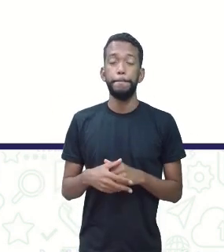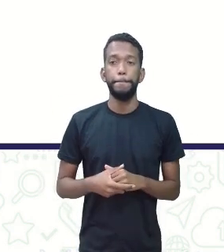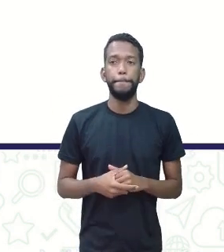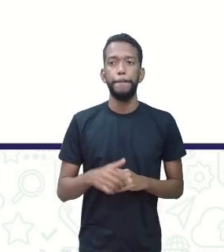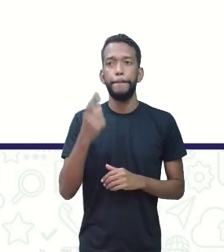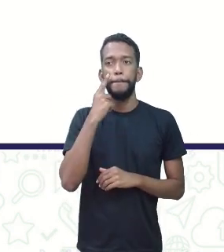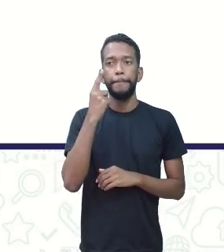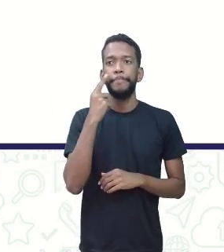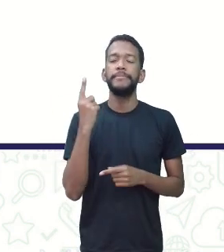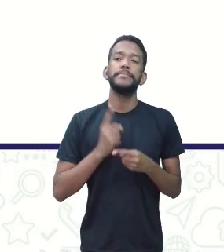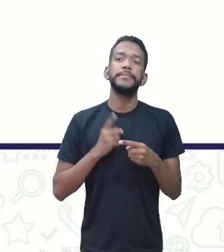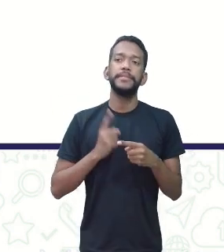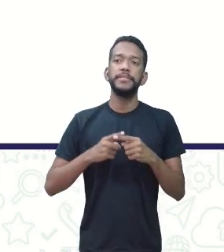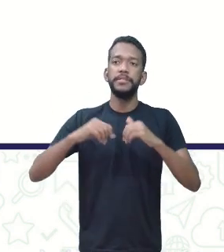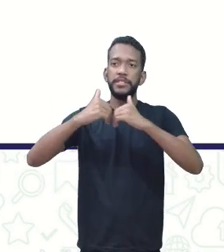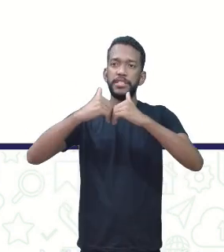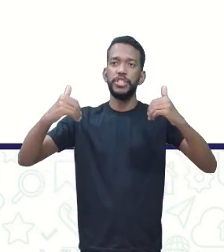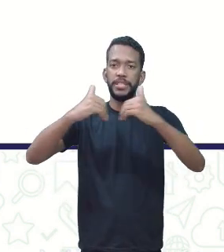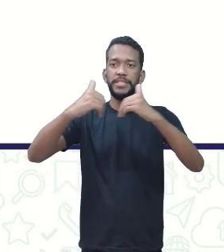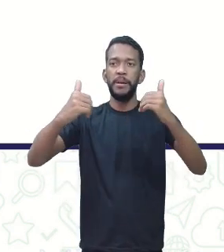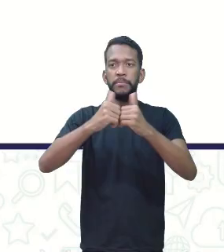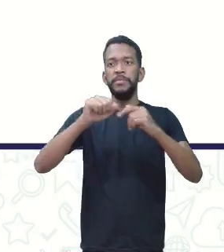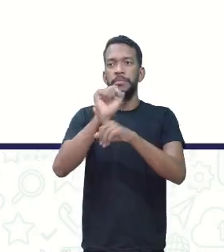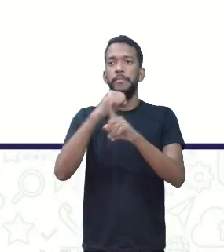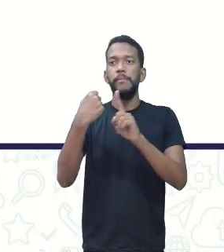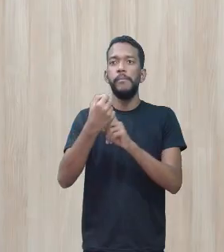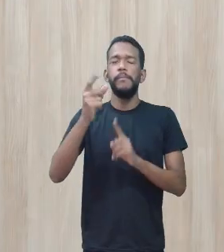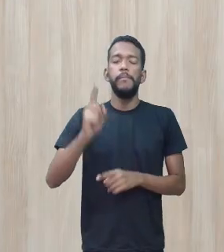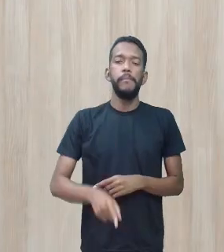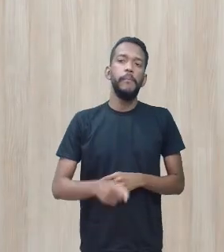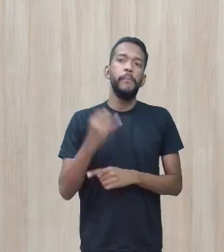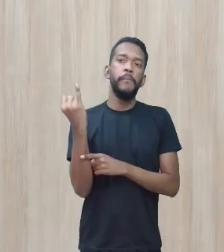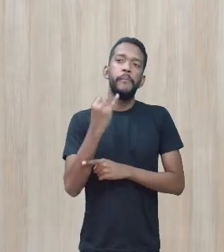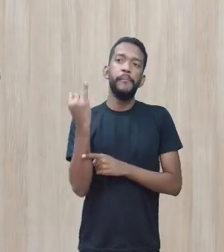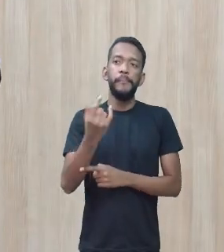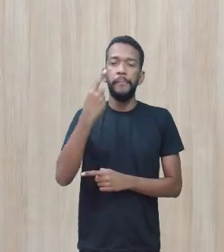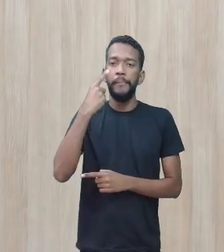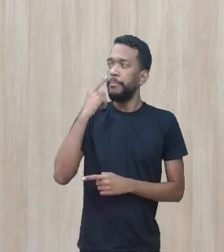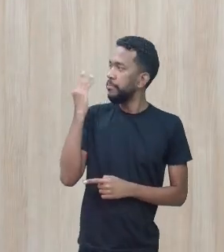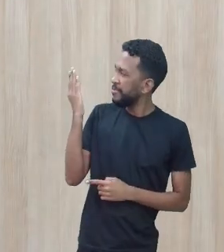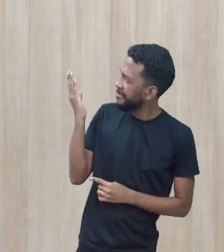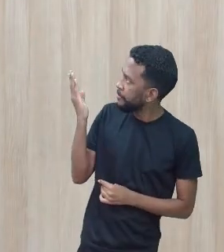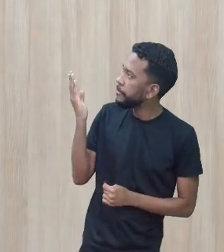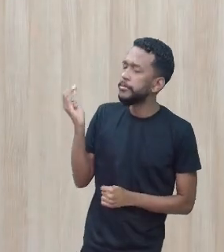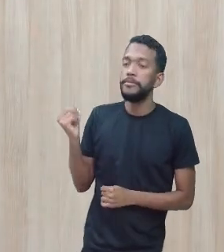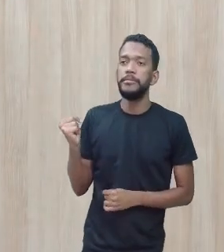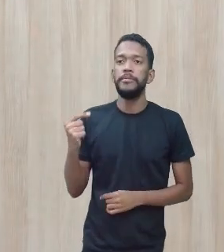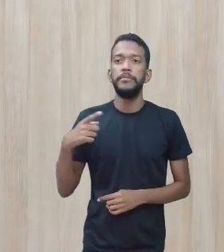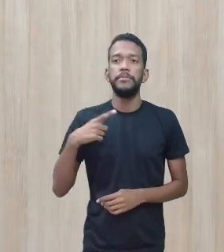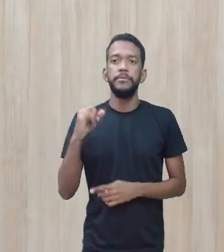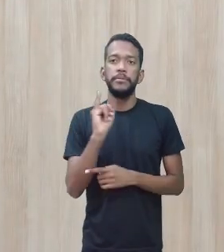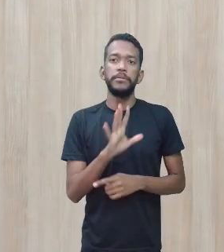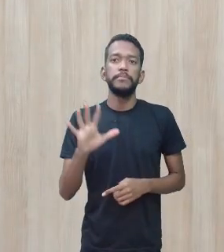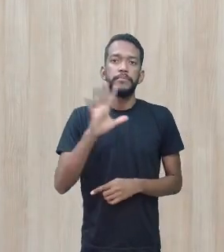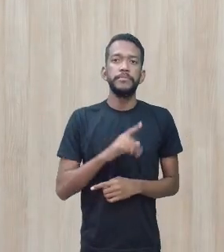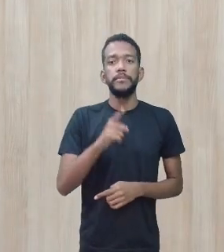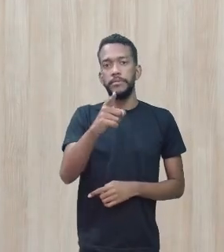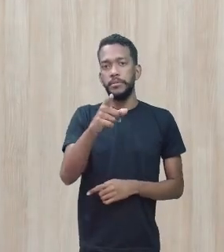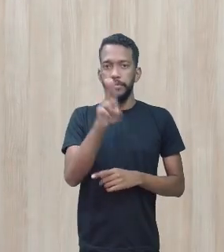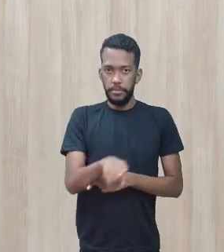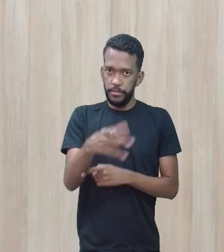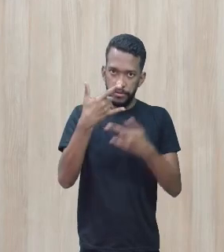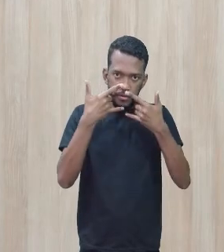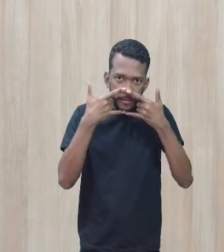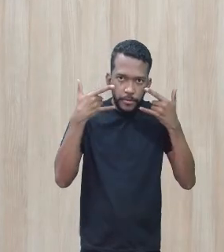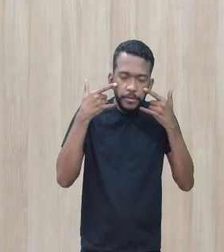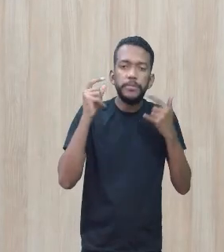que o distanciamento social é tão importante? A gente tem aqui um gráfico, e aí eu estou recomendando para vocês usarem máscara,